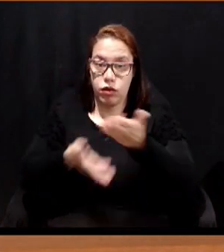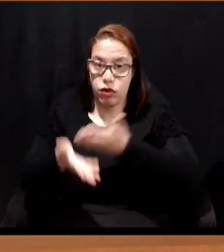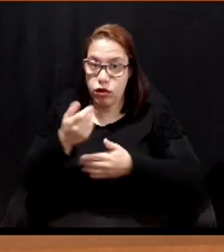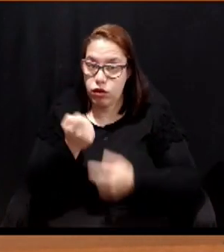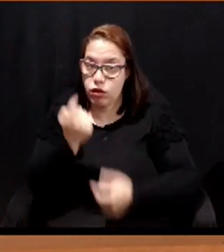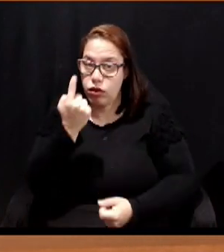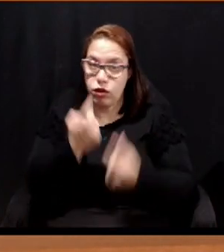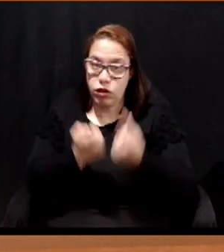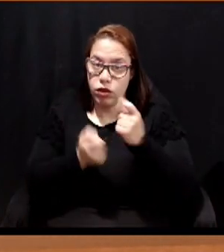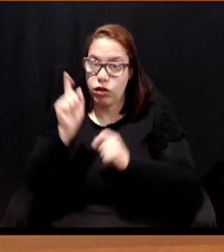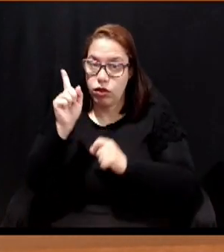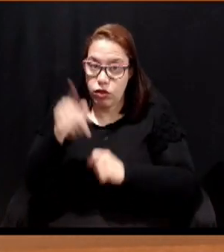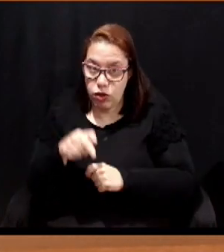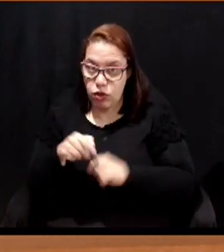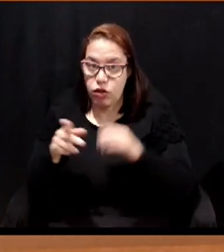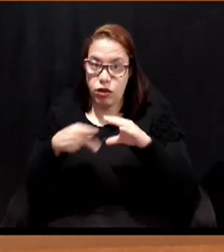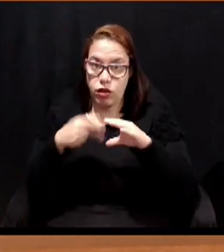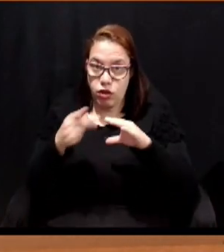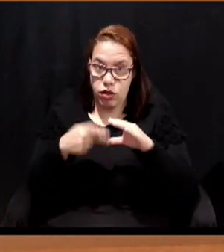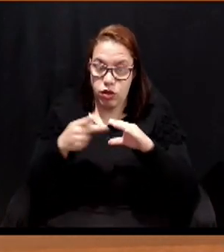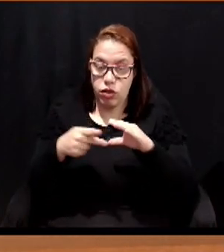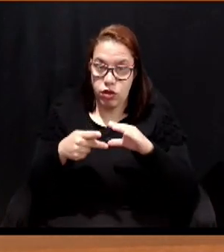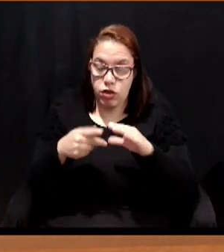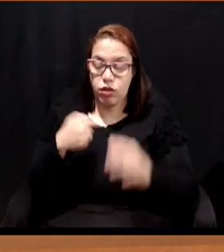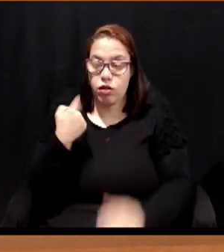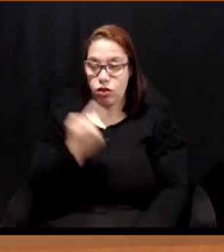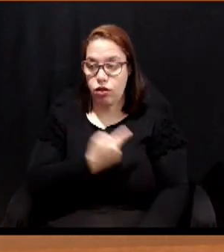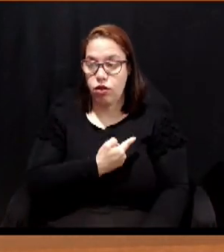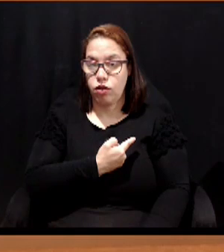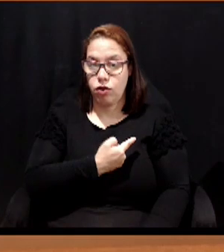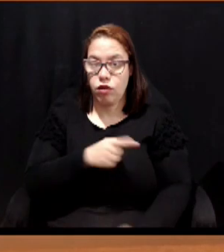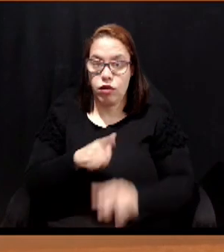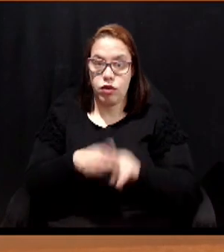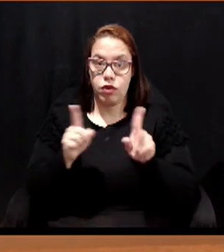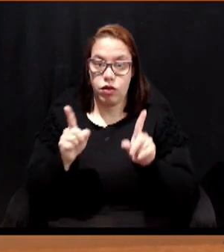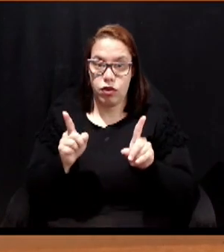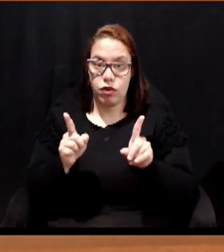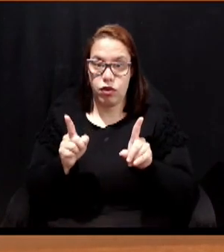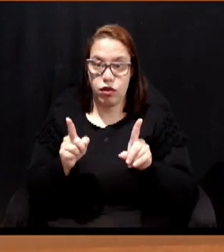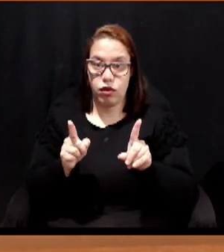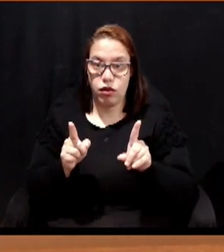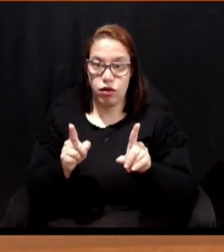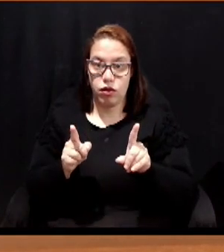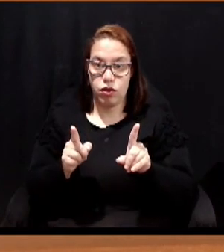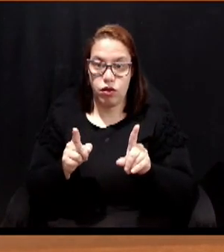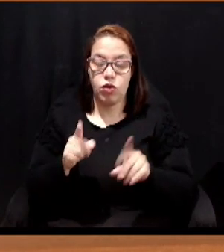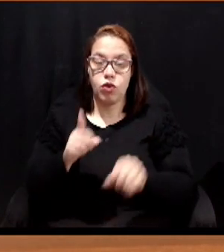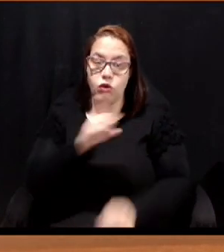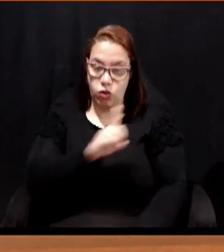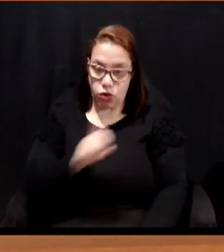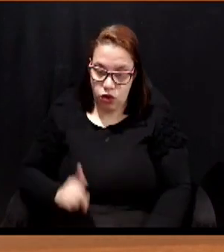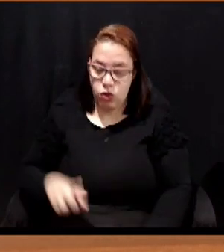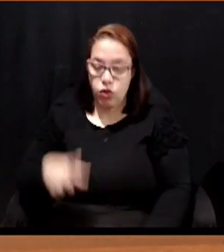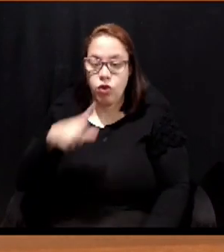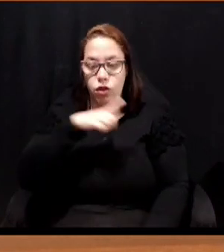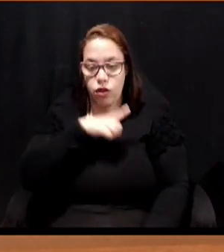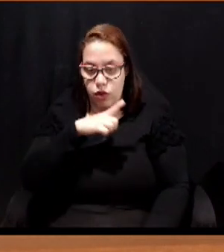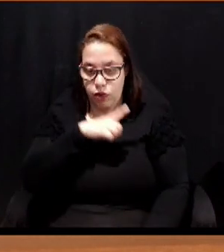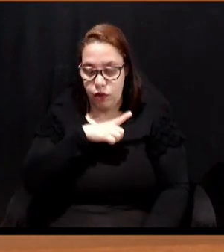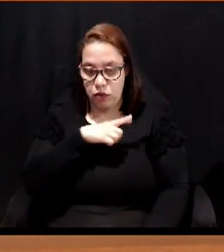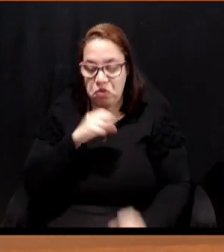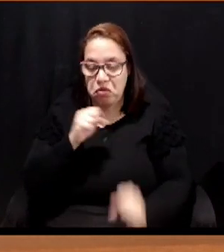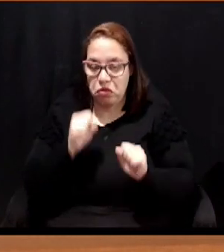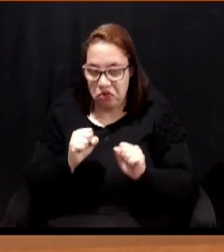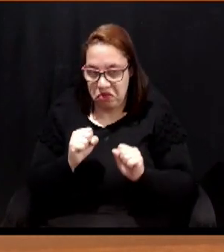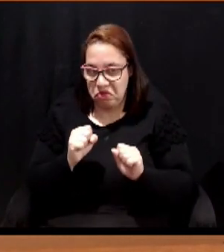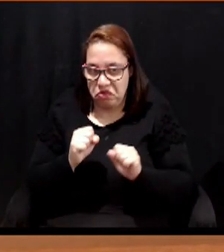é a nossa Câmara, mas temos aqui outros diretores também, né, que podem estar